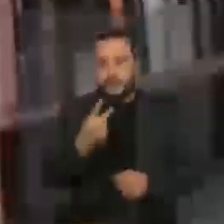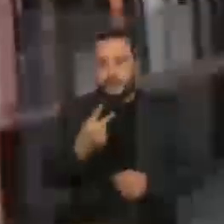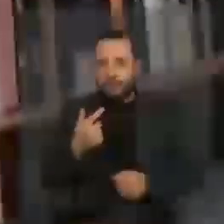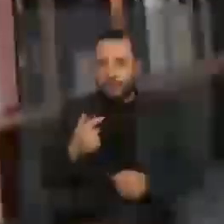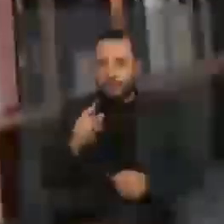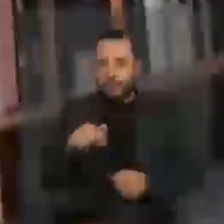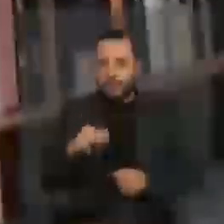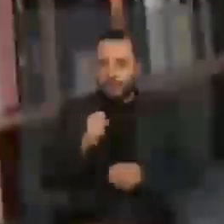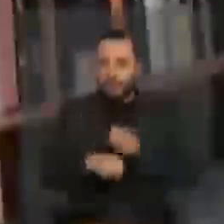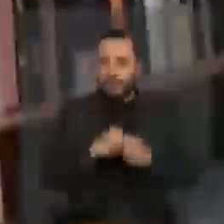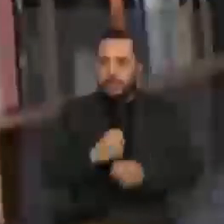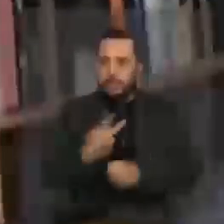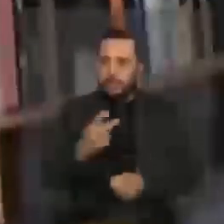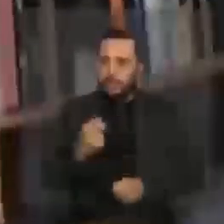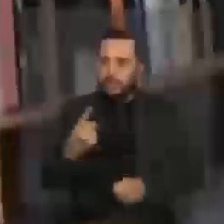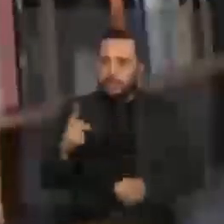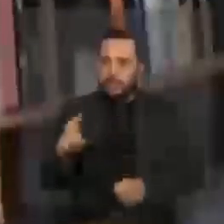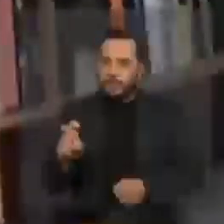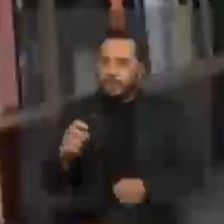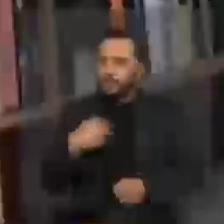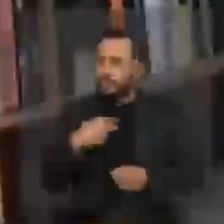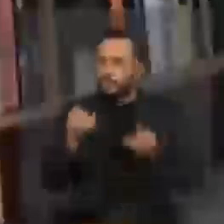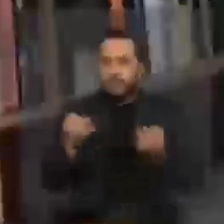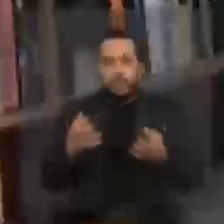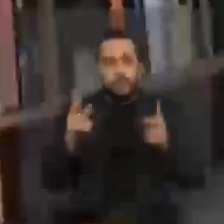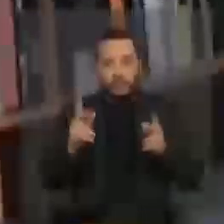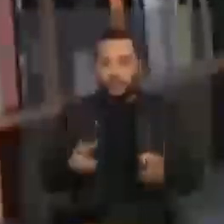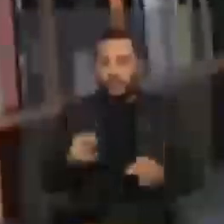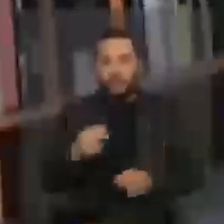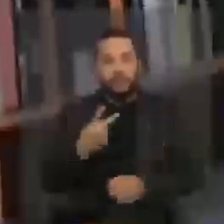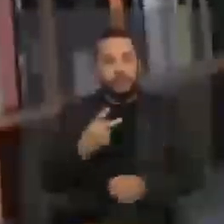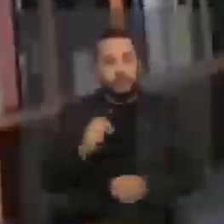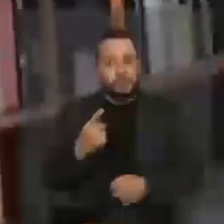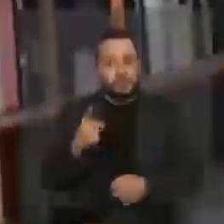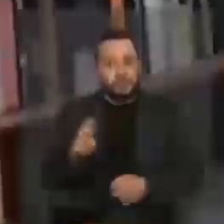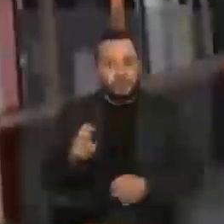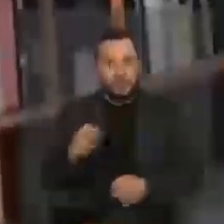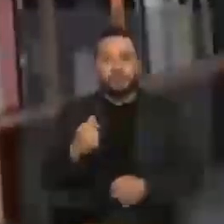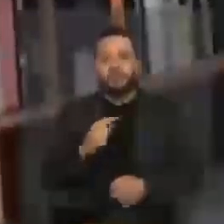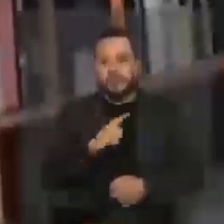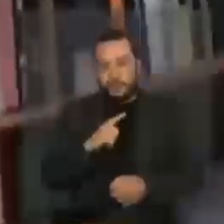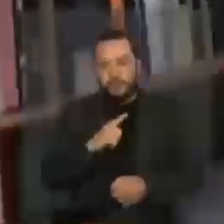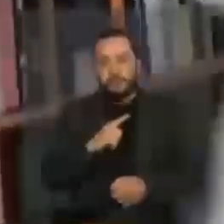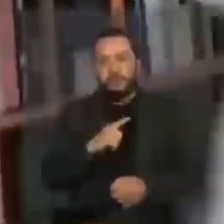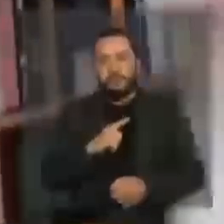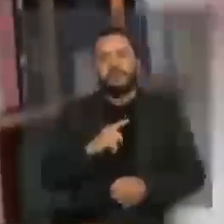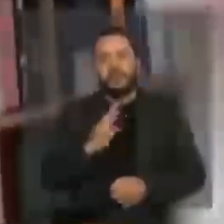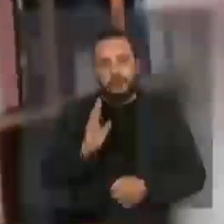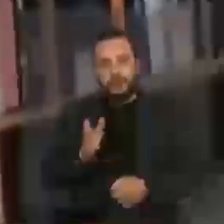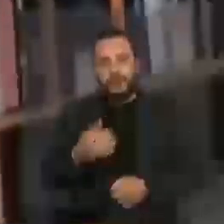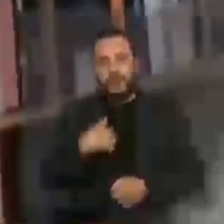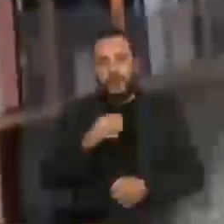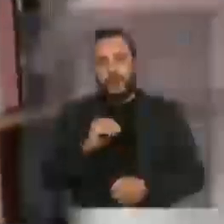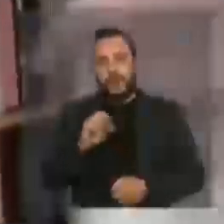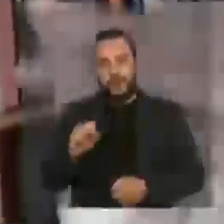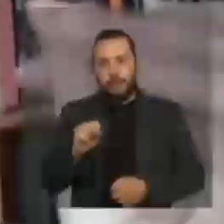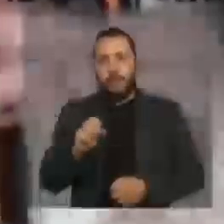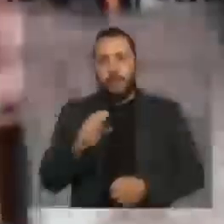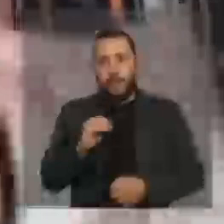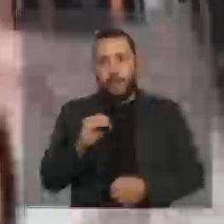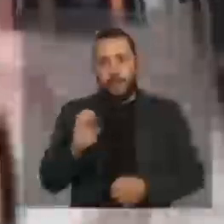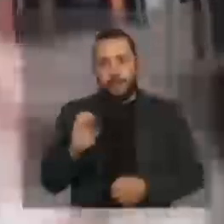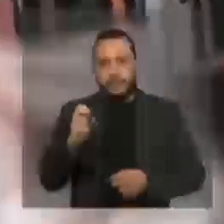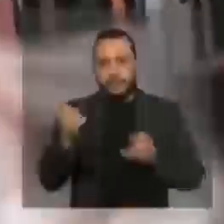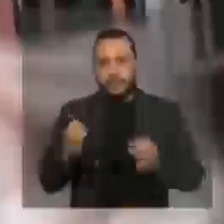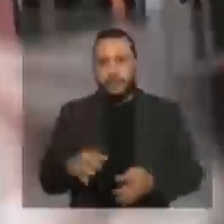2015, que dizia basicamente a mesma coisa. Então, desde 2015, a gente tem uma lei dizendo: ficam isentas do imposto